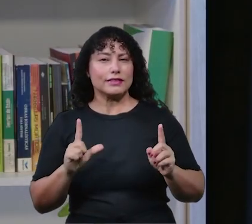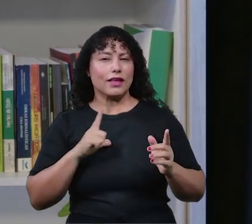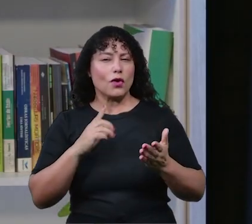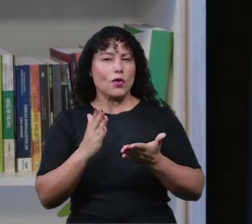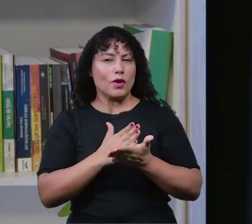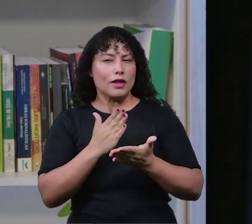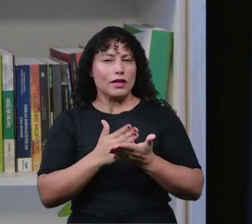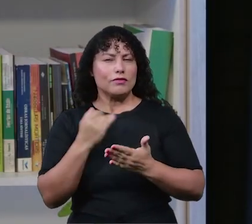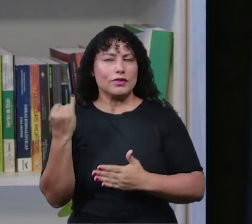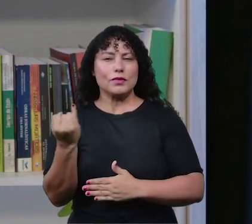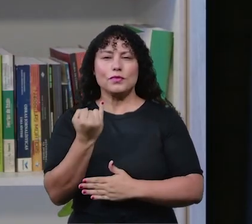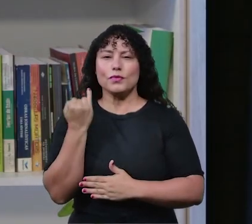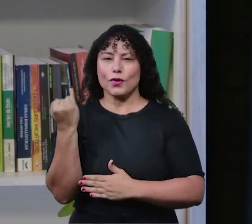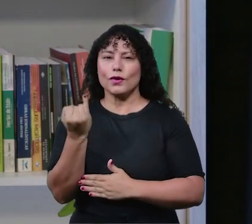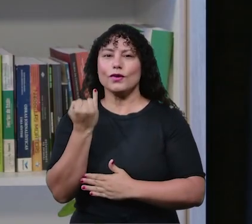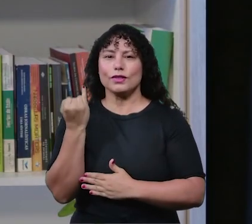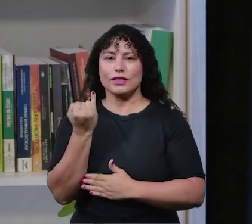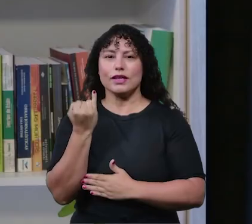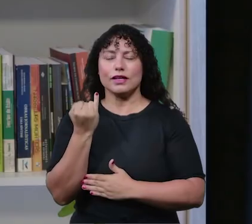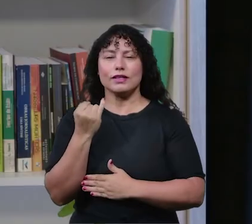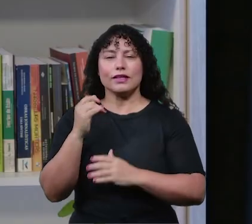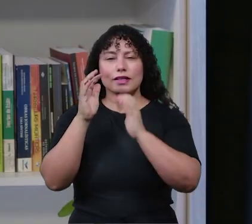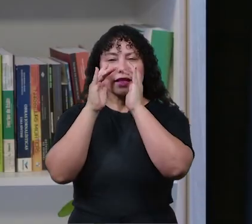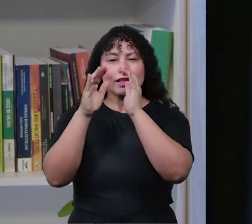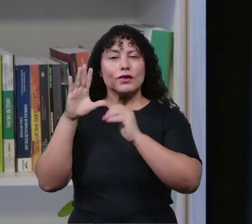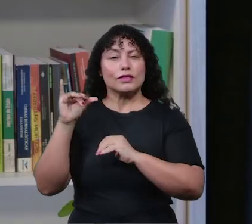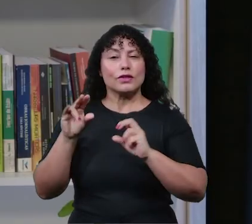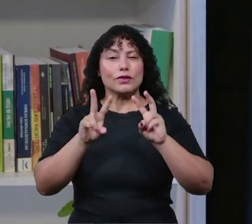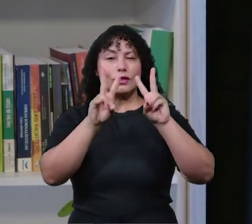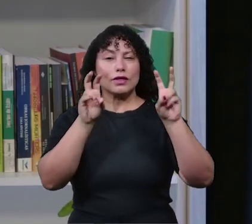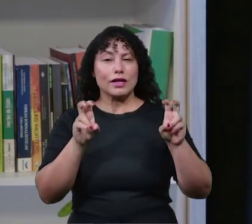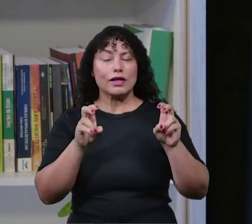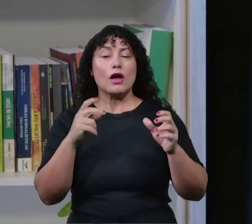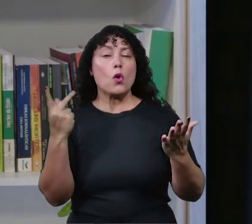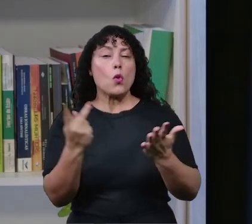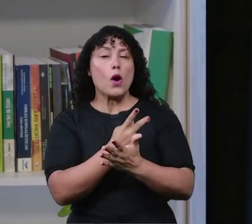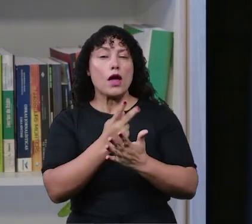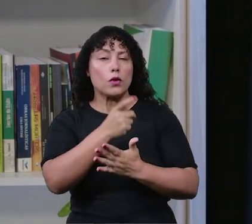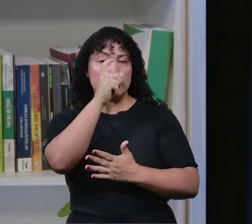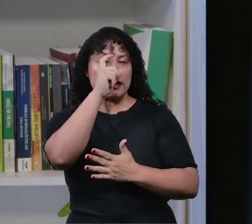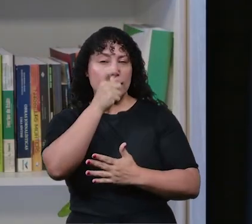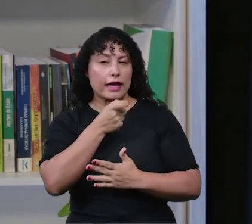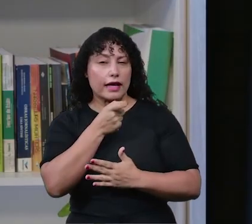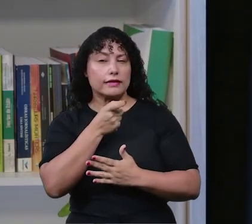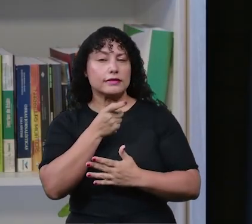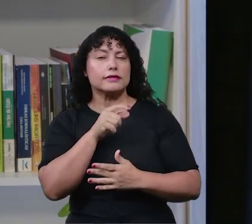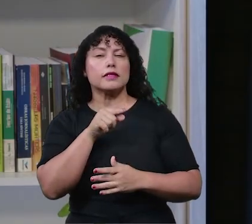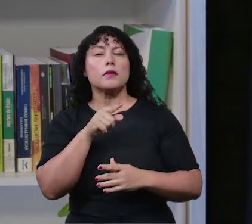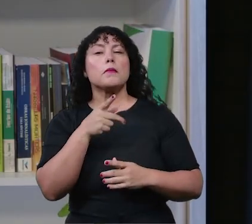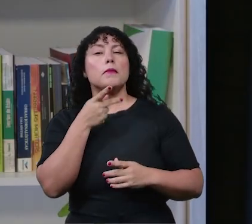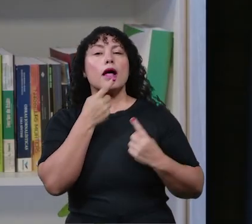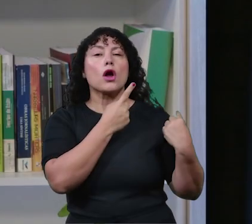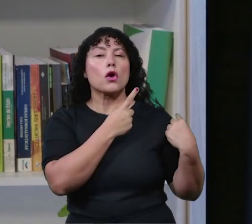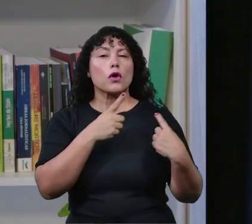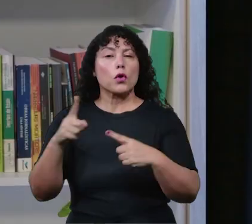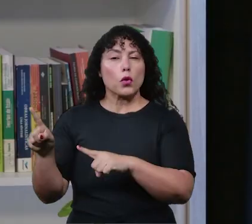temos um livro assim, muito importante em neurociência, cujo título é O Erro de Descartes, exatamente